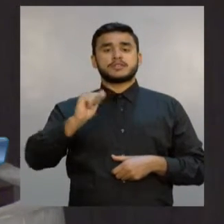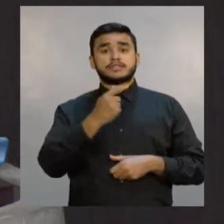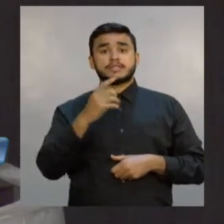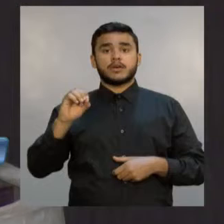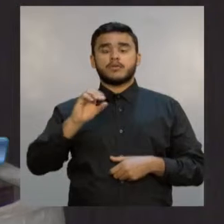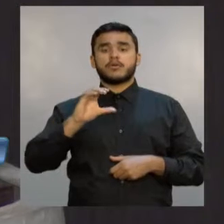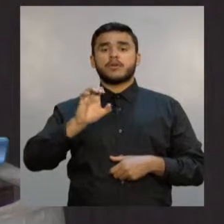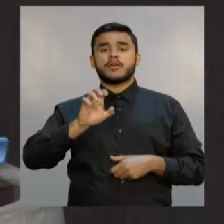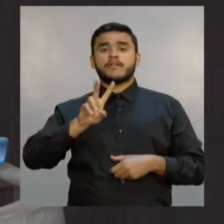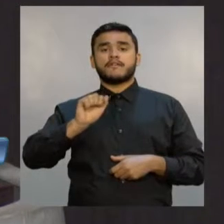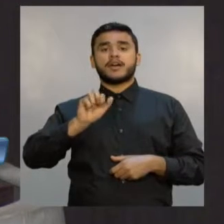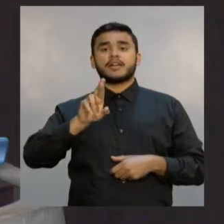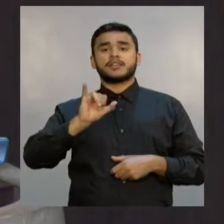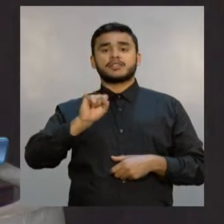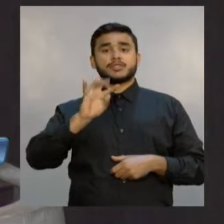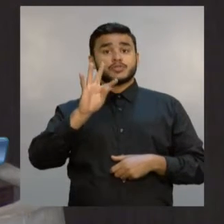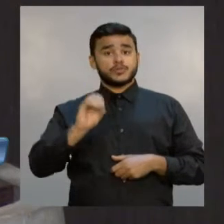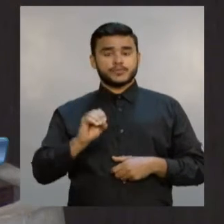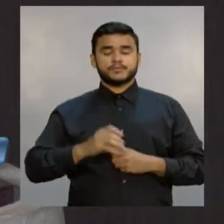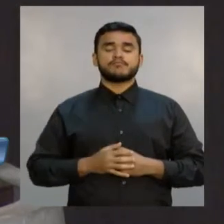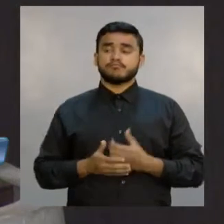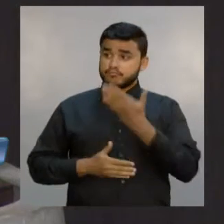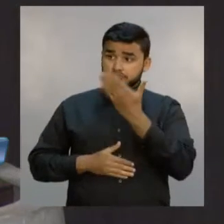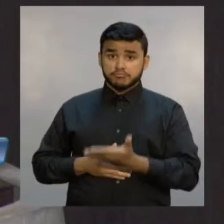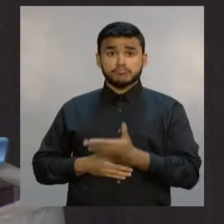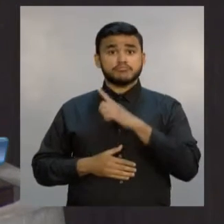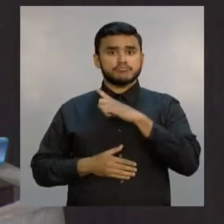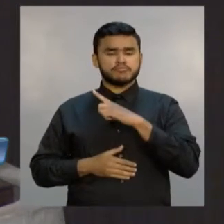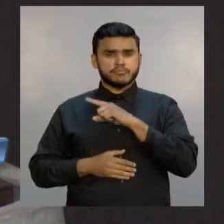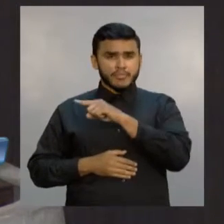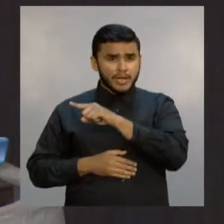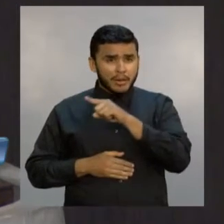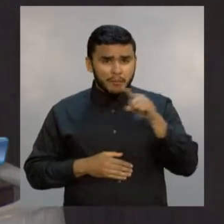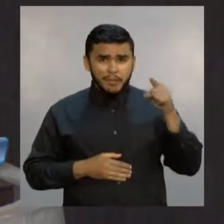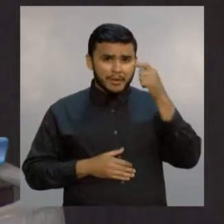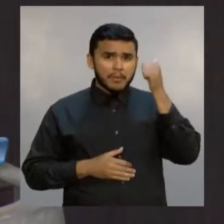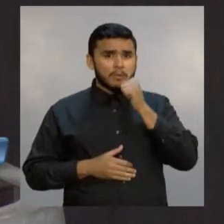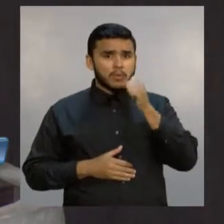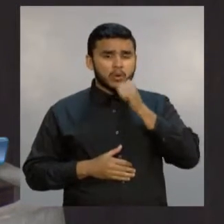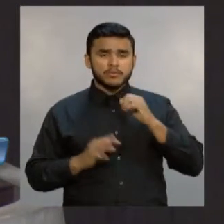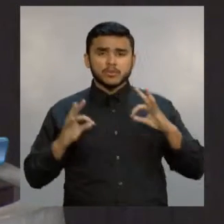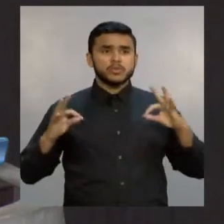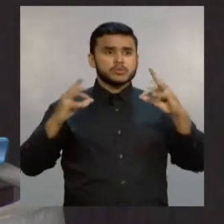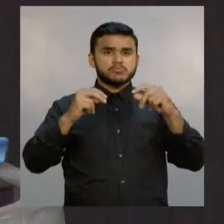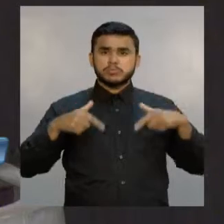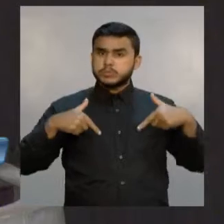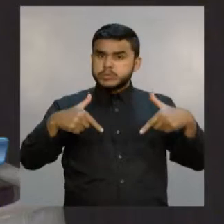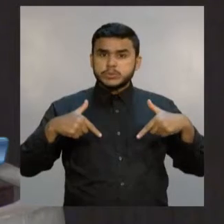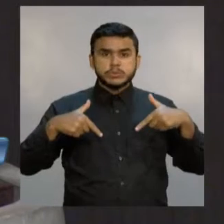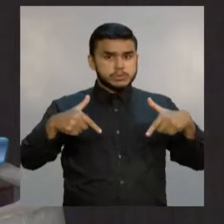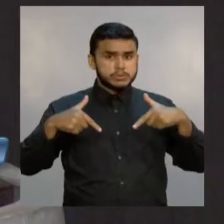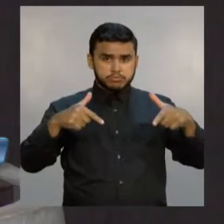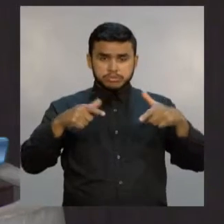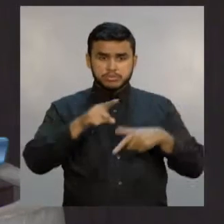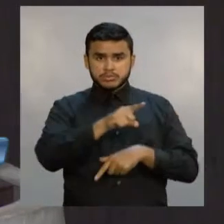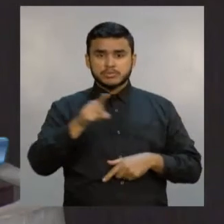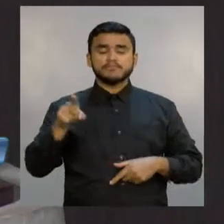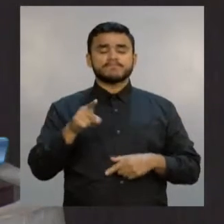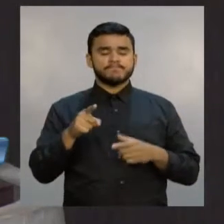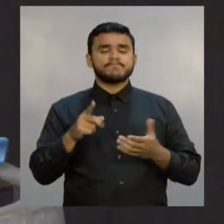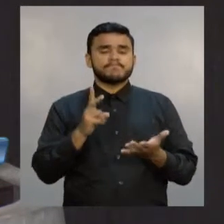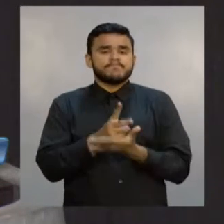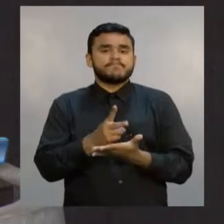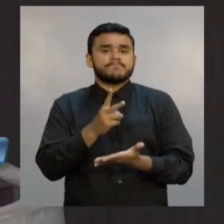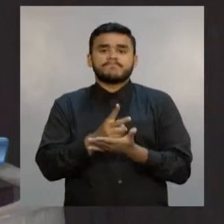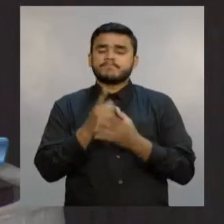A noite não adormece nos olhos das mulheres. Há mais olhos que sono, onde lágrimas